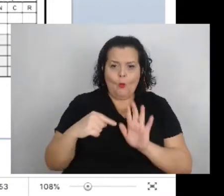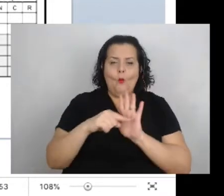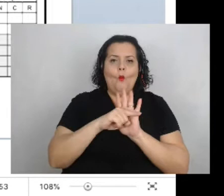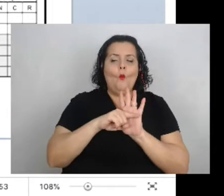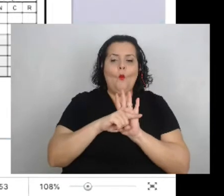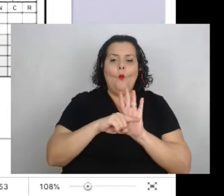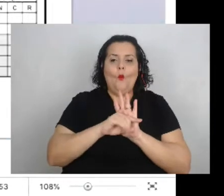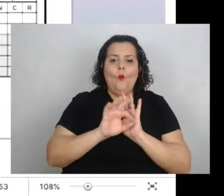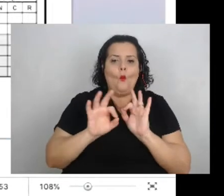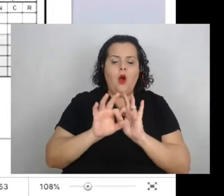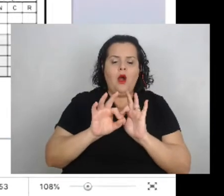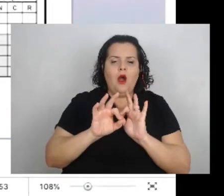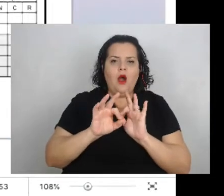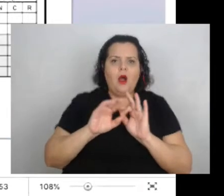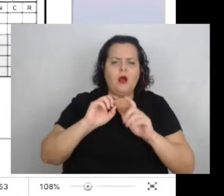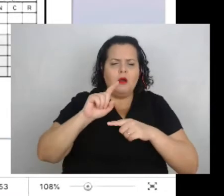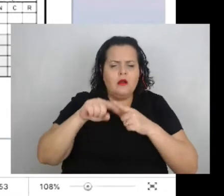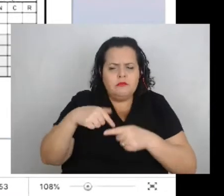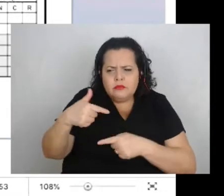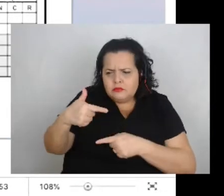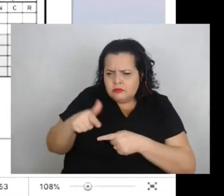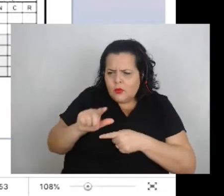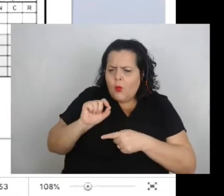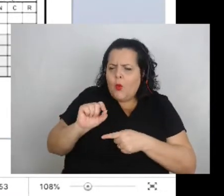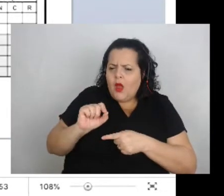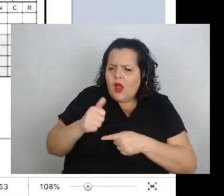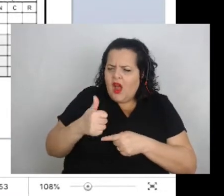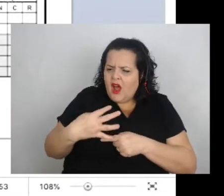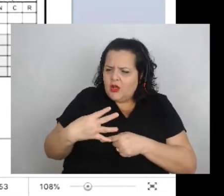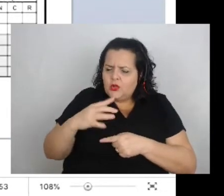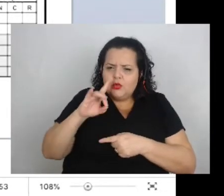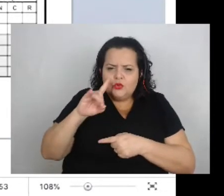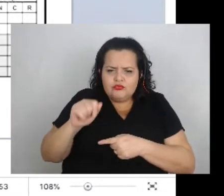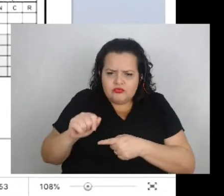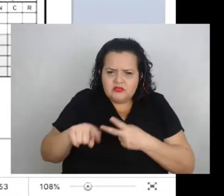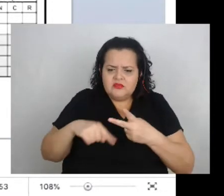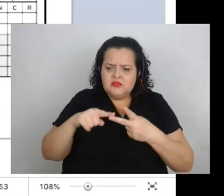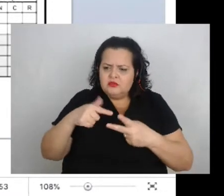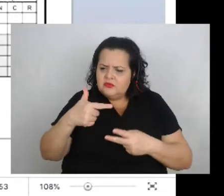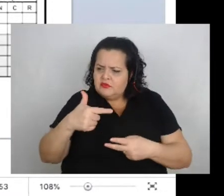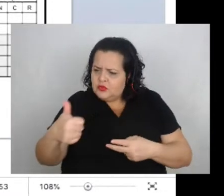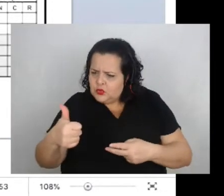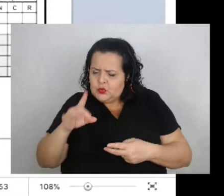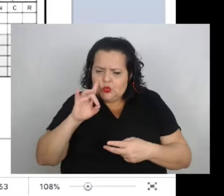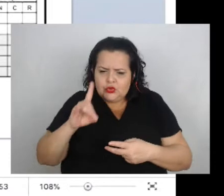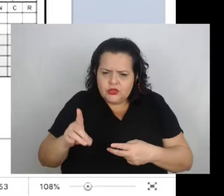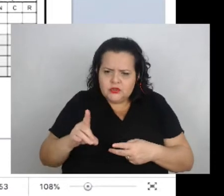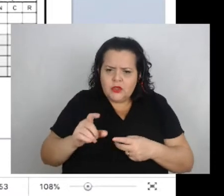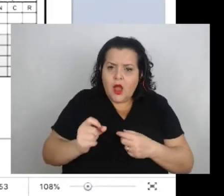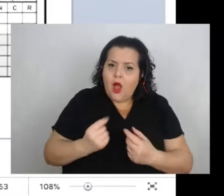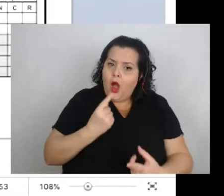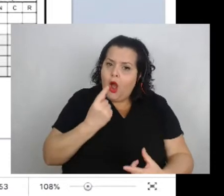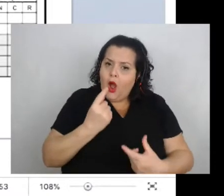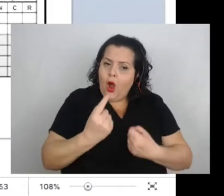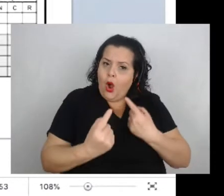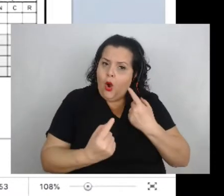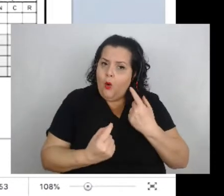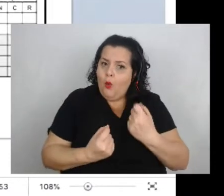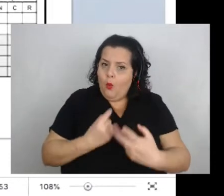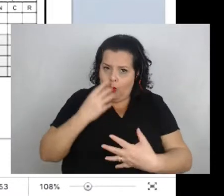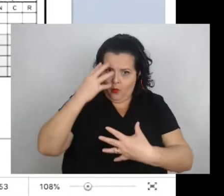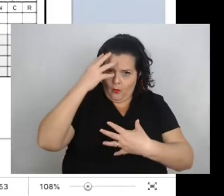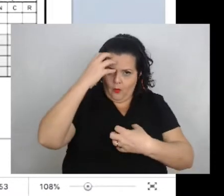eles notaram que no 14º dia e no 21º dia, em alguns macaquinhos, não em todos,